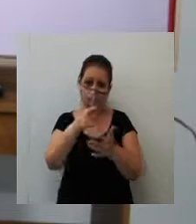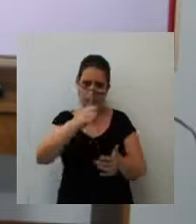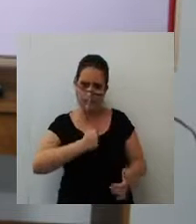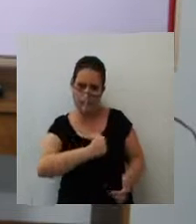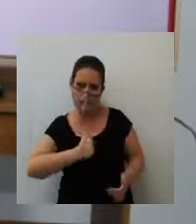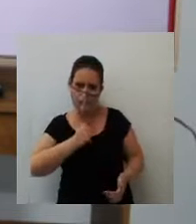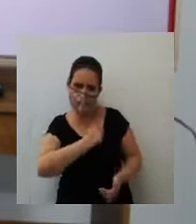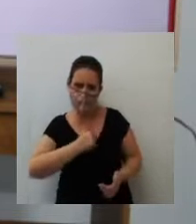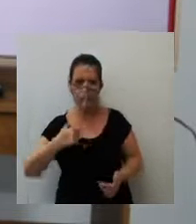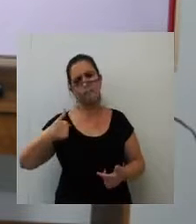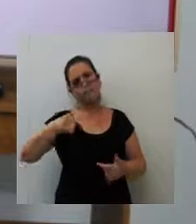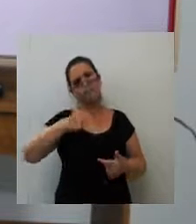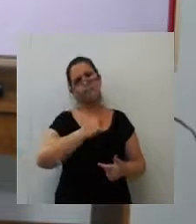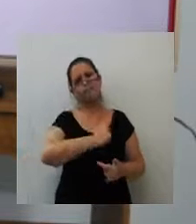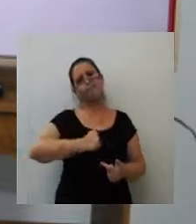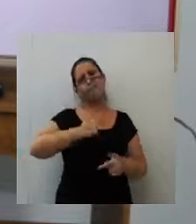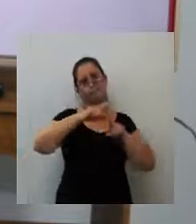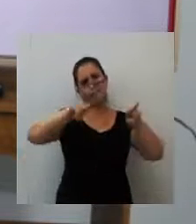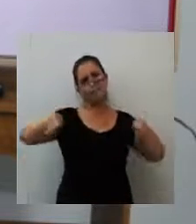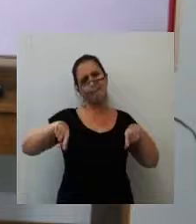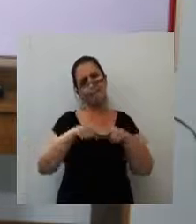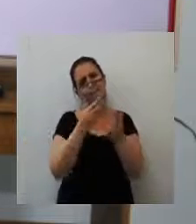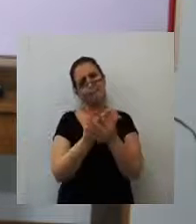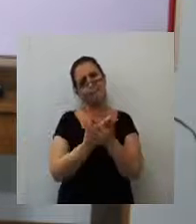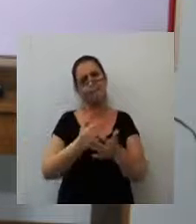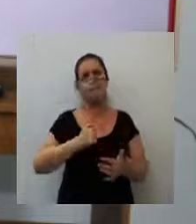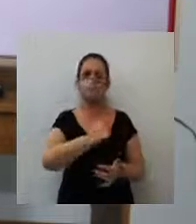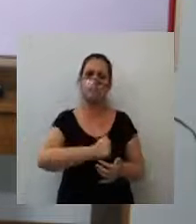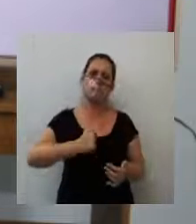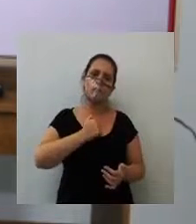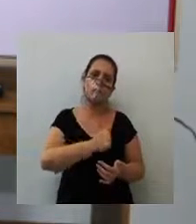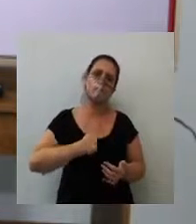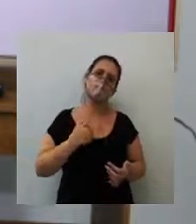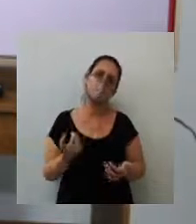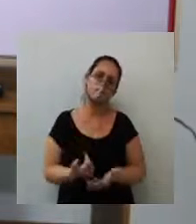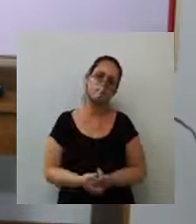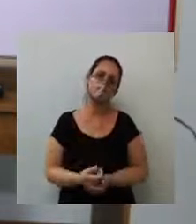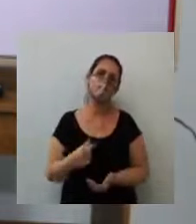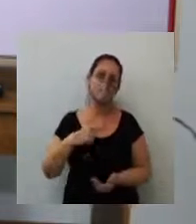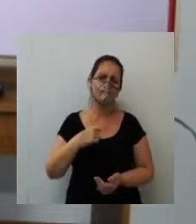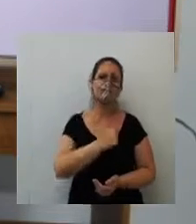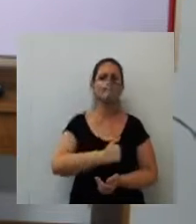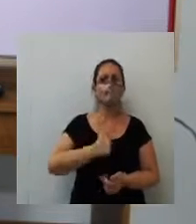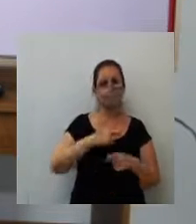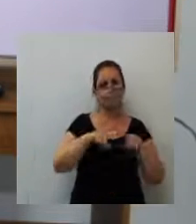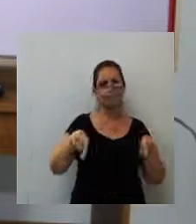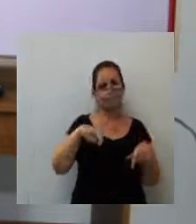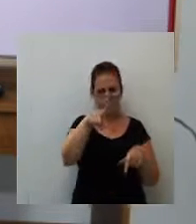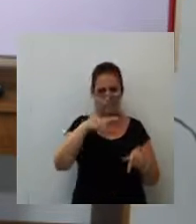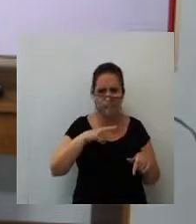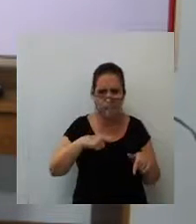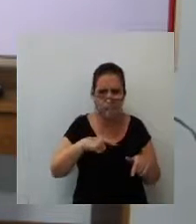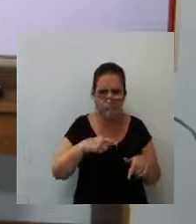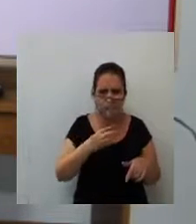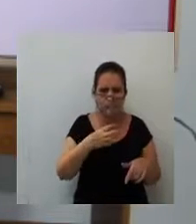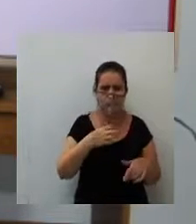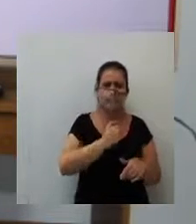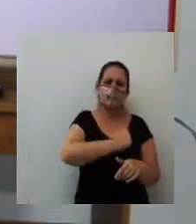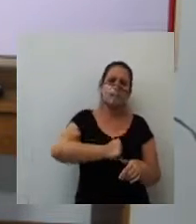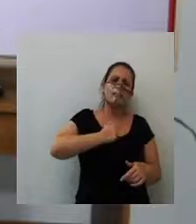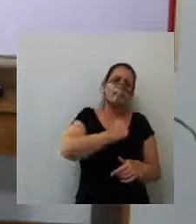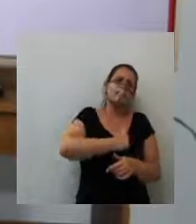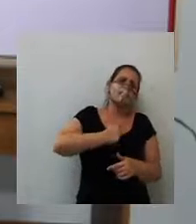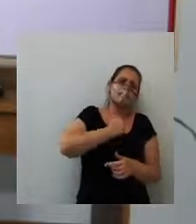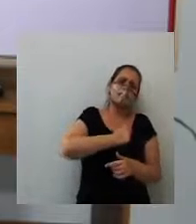saudade tô com saudade viu eu tô com saudade daquela eu ir para casa da tua mãe me pega eu tô com saudade da sala de aula vocês estão eu tô